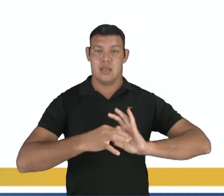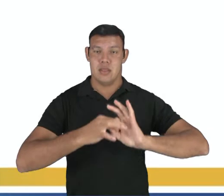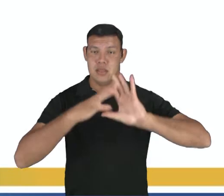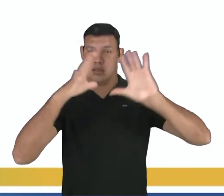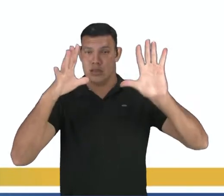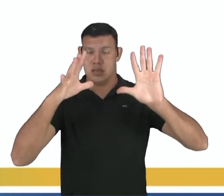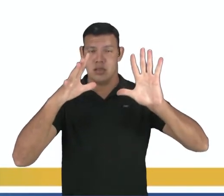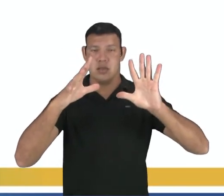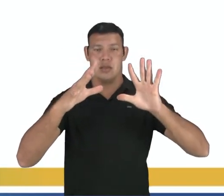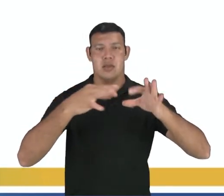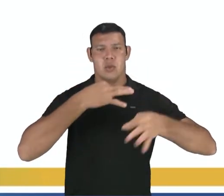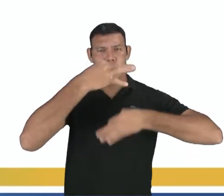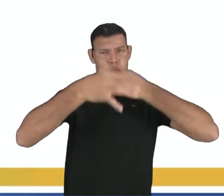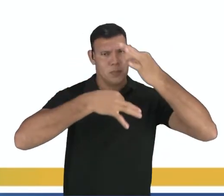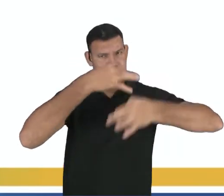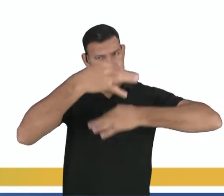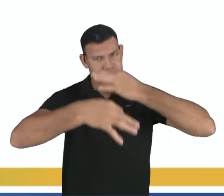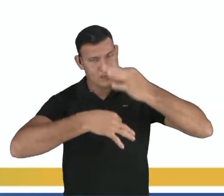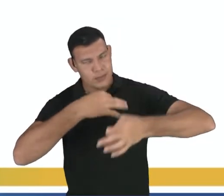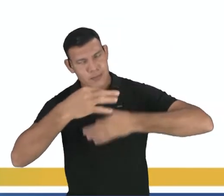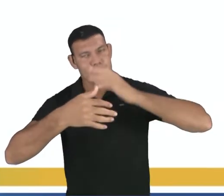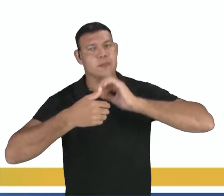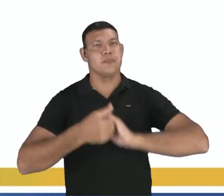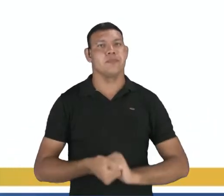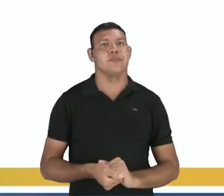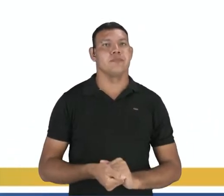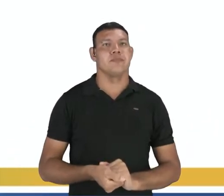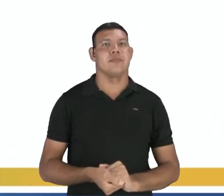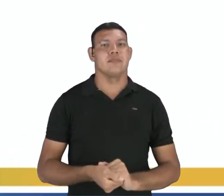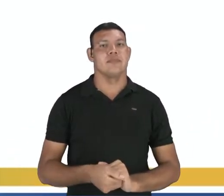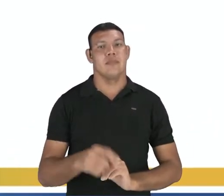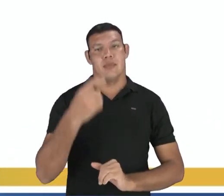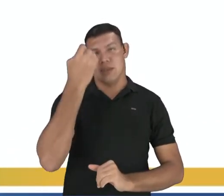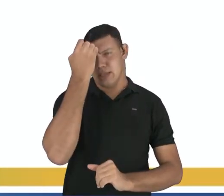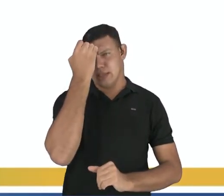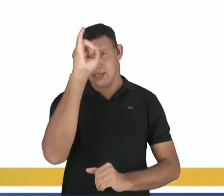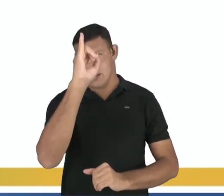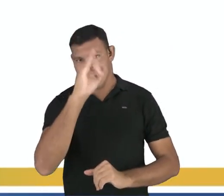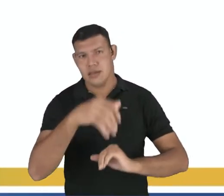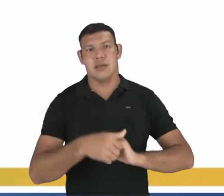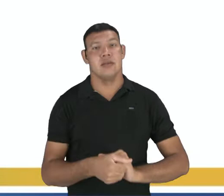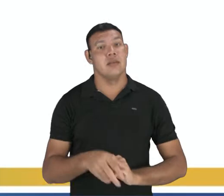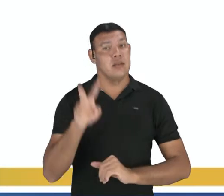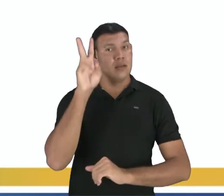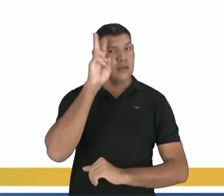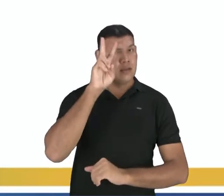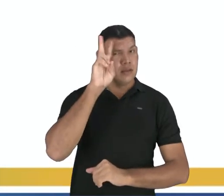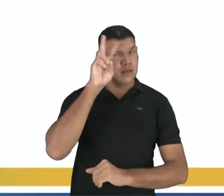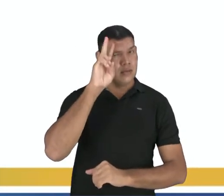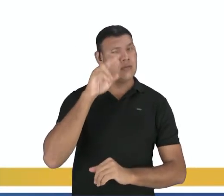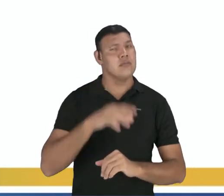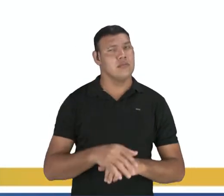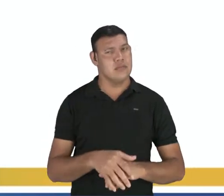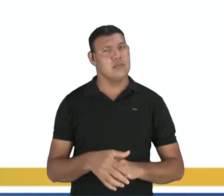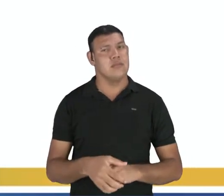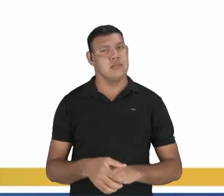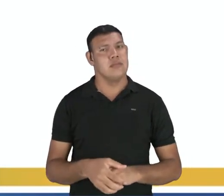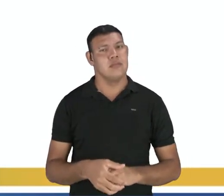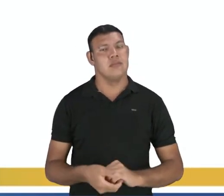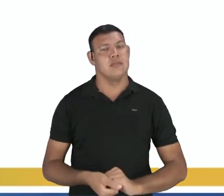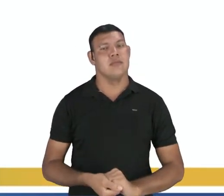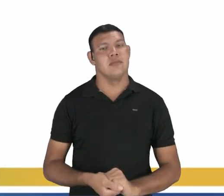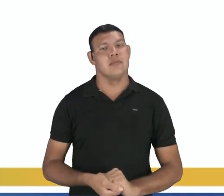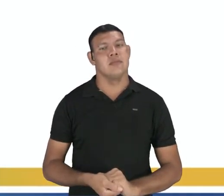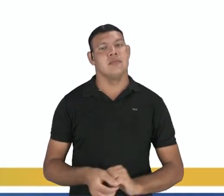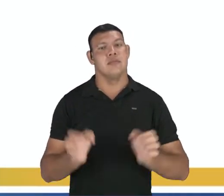meio social e político, né, poder se expressar suas ideias, mas sempre lembrando aí do caráter étnico, né,